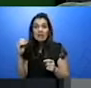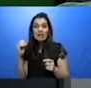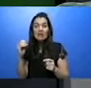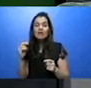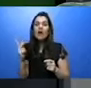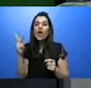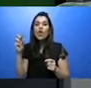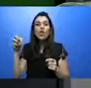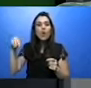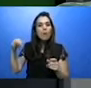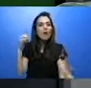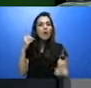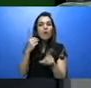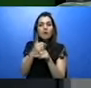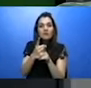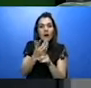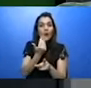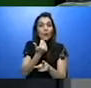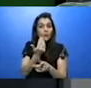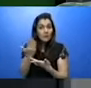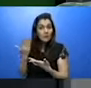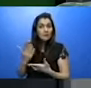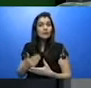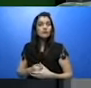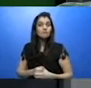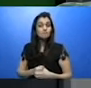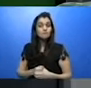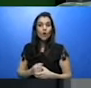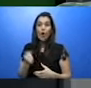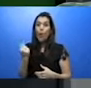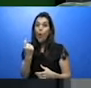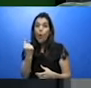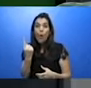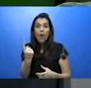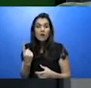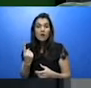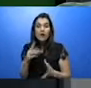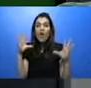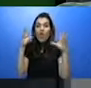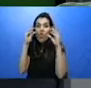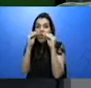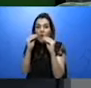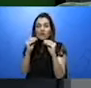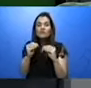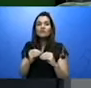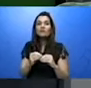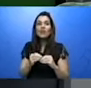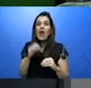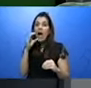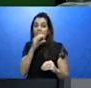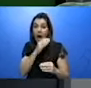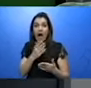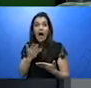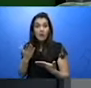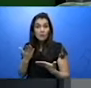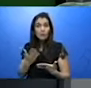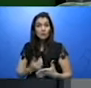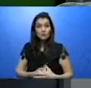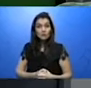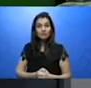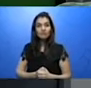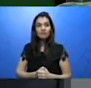ele encontrar uma caça. E isso numa única noite. Ou seja, é um animal bem veloz,